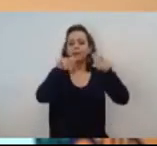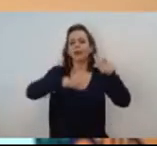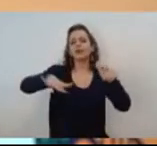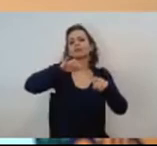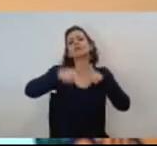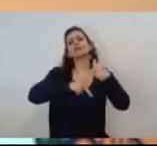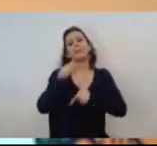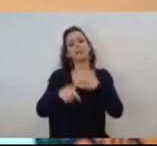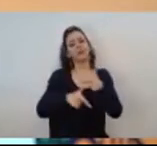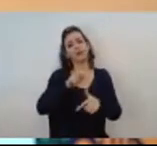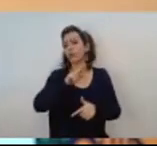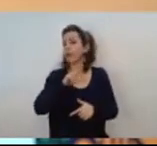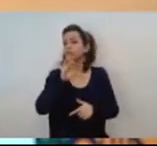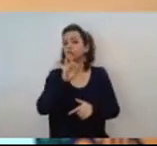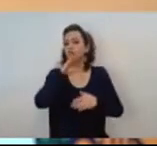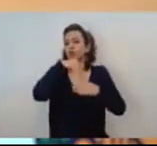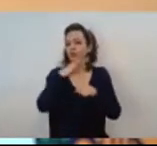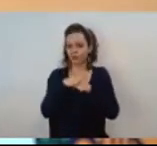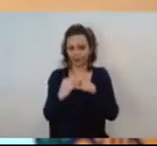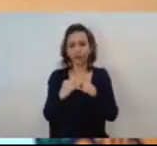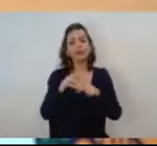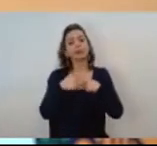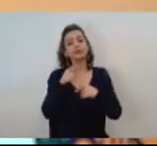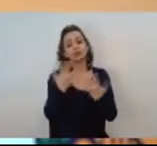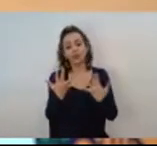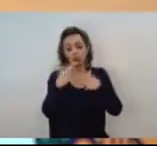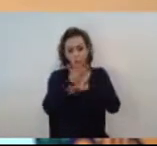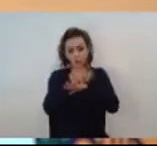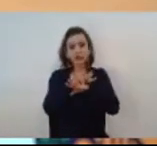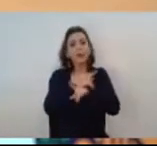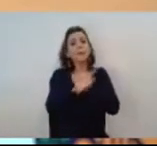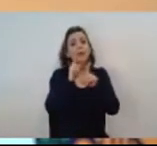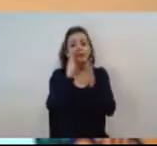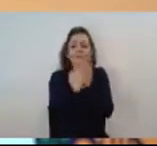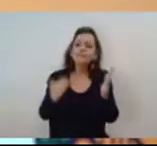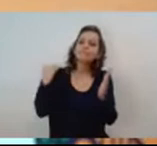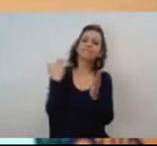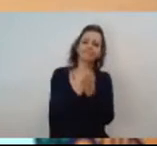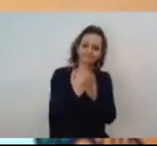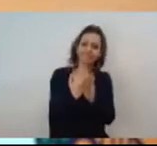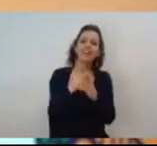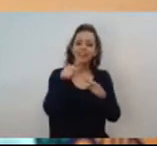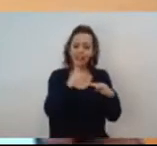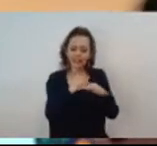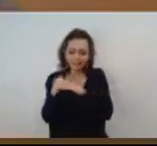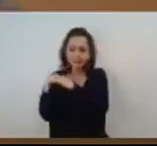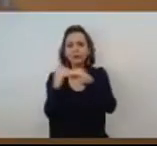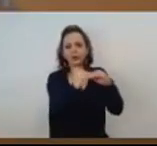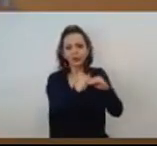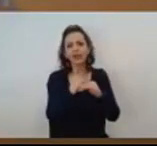isso é e além da inclusão né é trabalhar com diversidade Equidade e inclusão além da página um